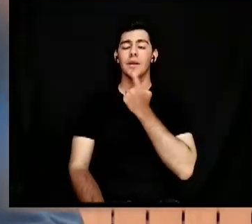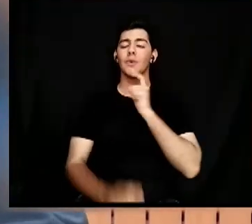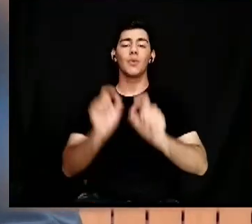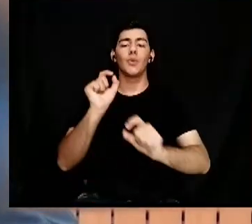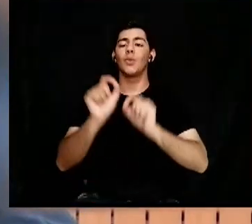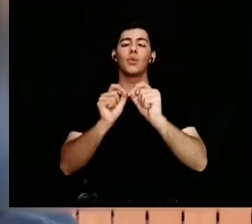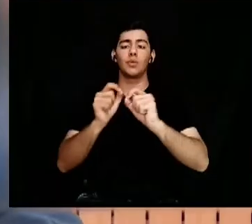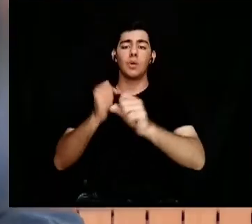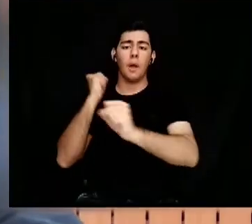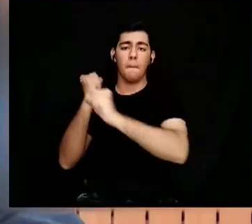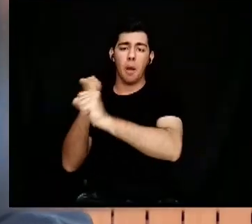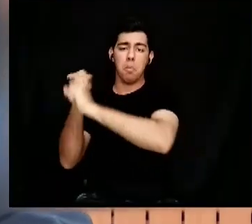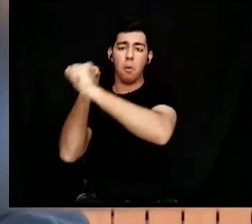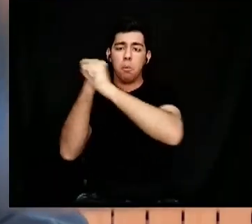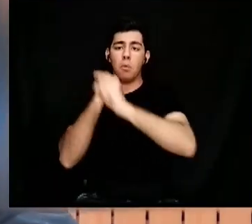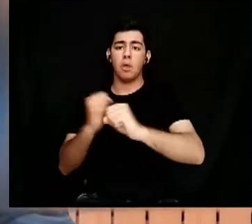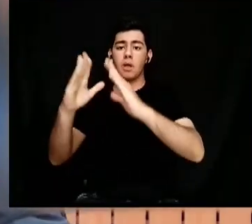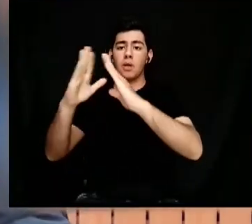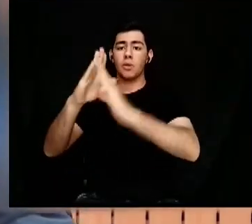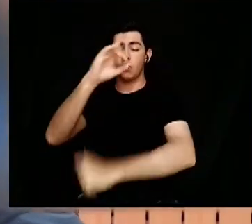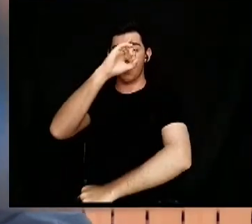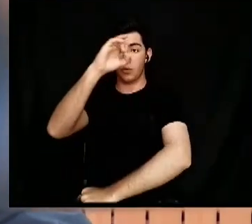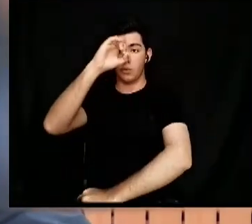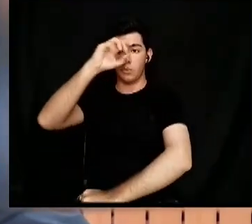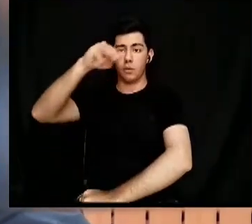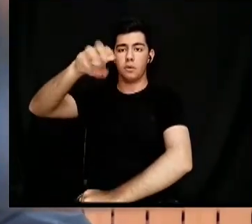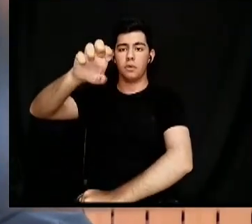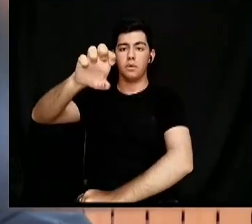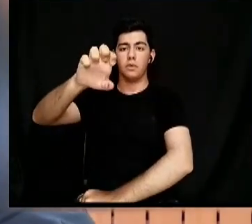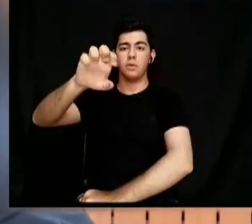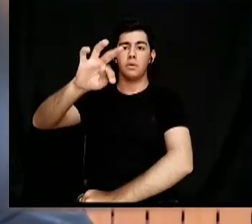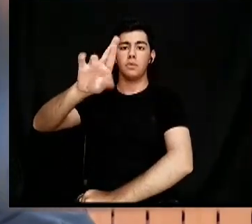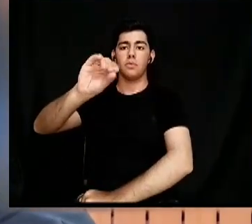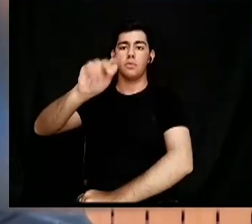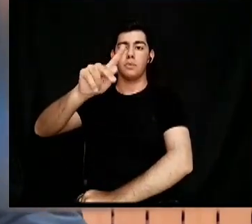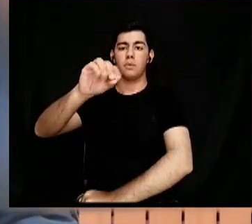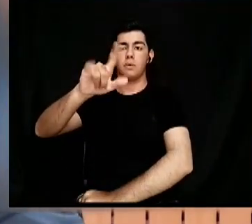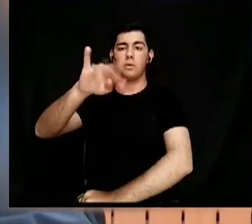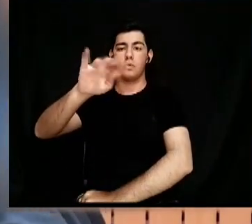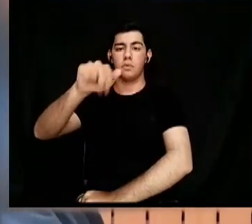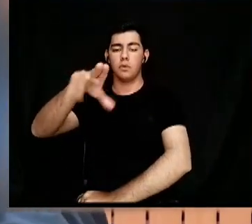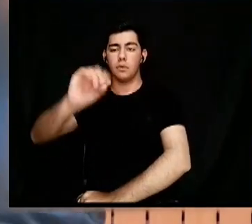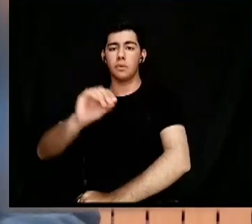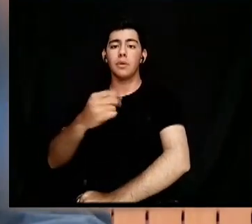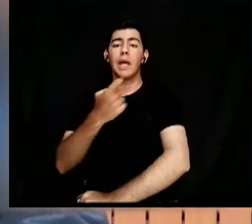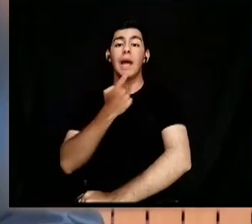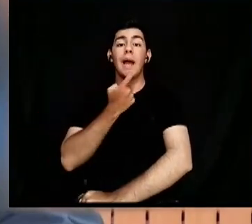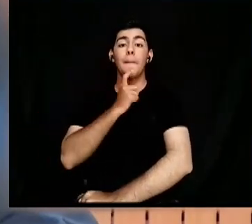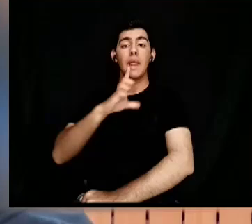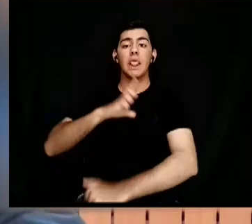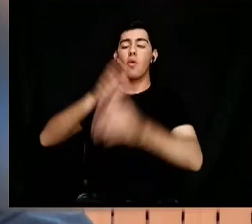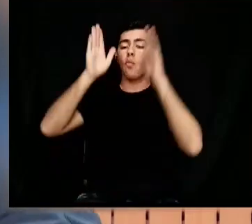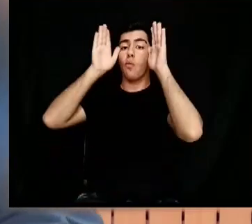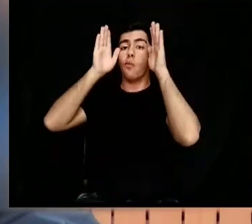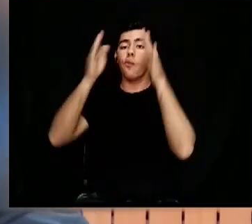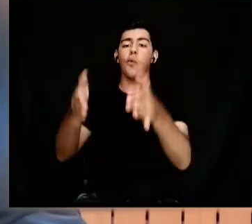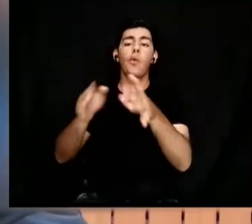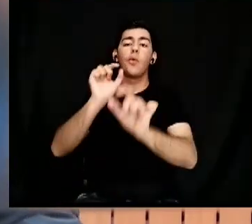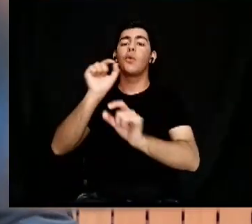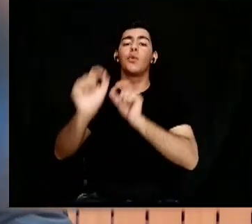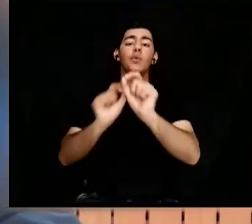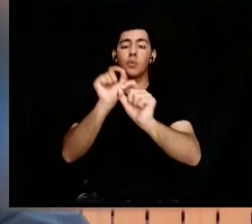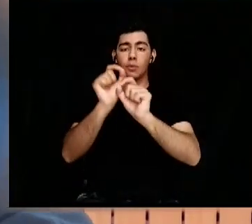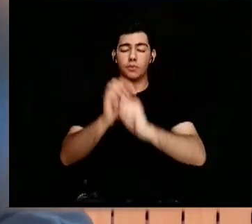construção desse hospital metropolitano. Campinas tem a vocação no que diz respeito à